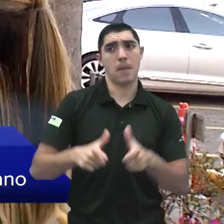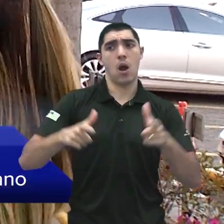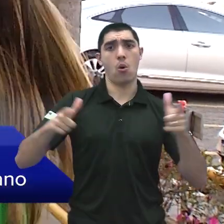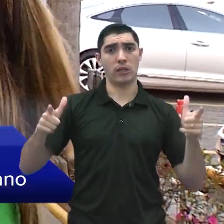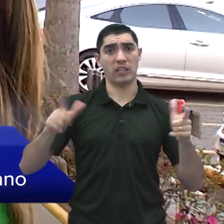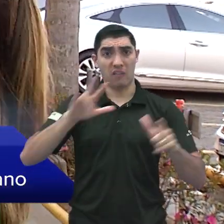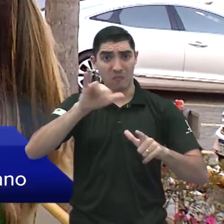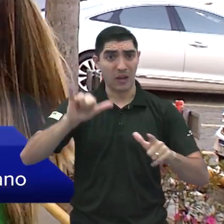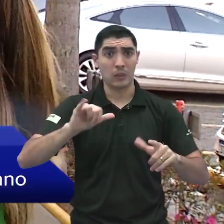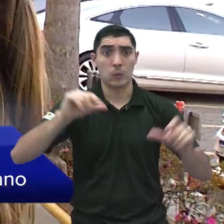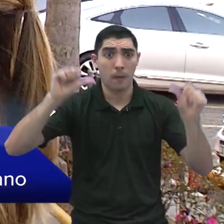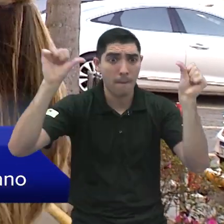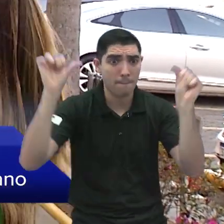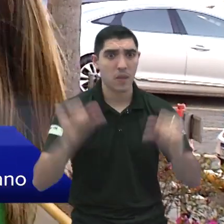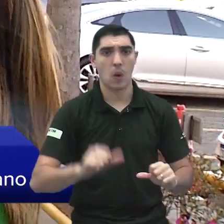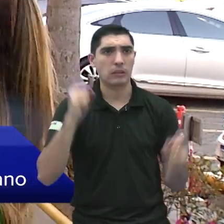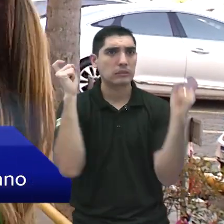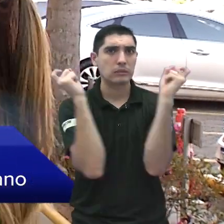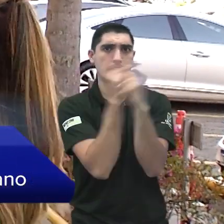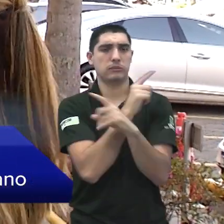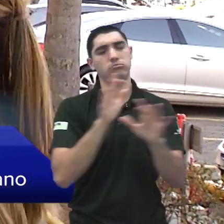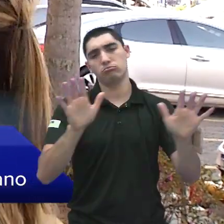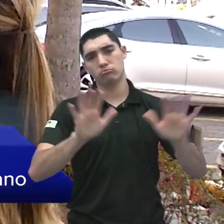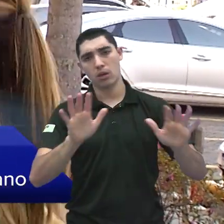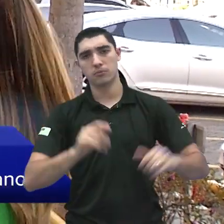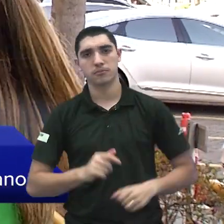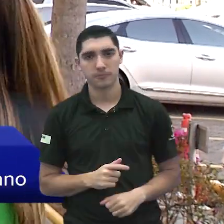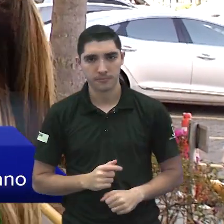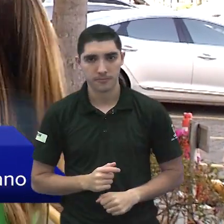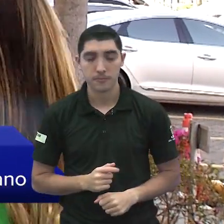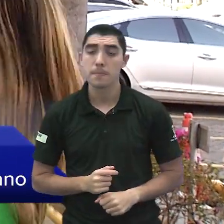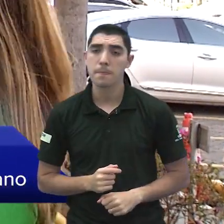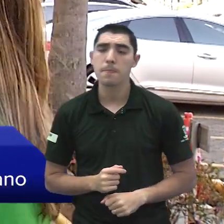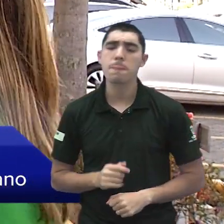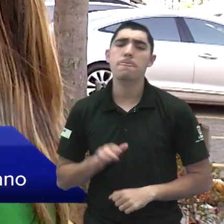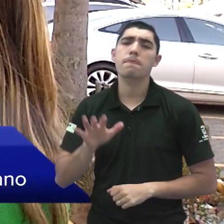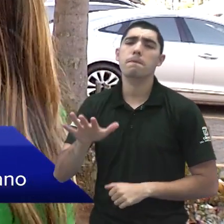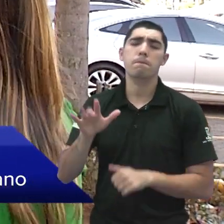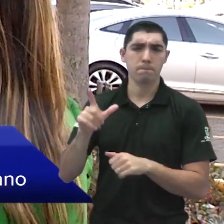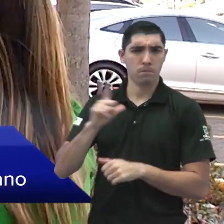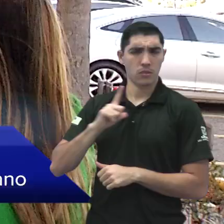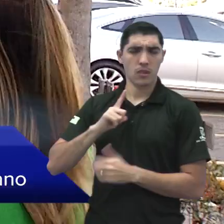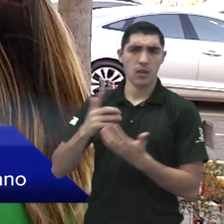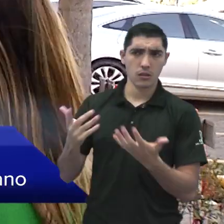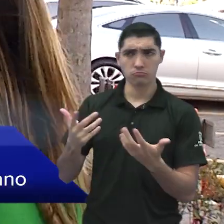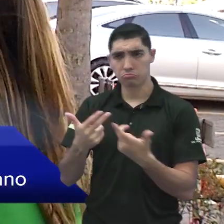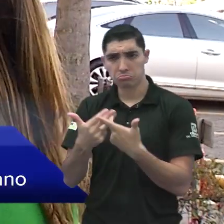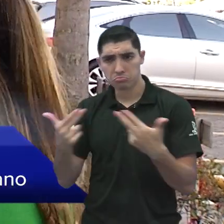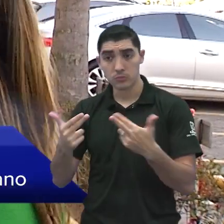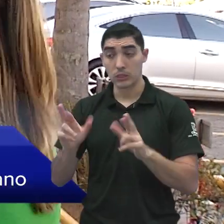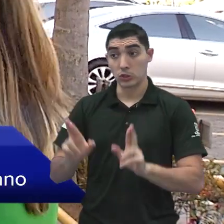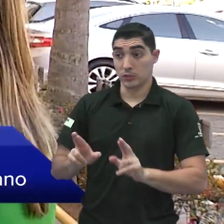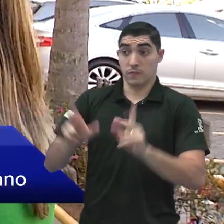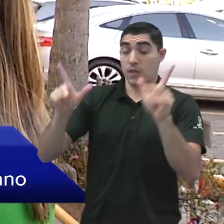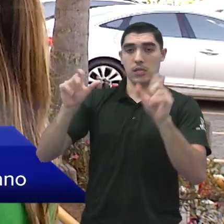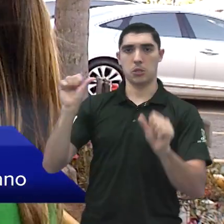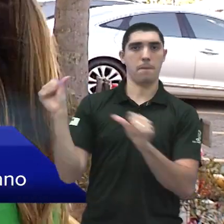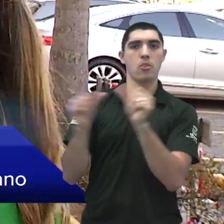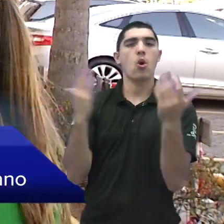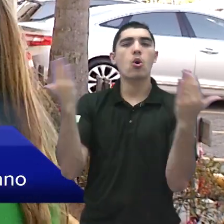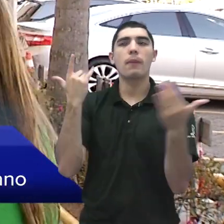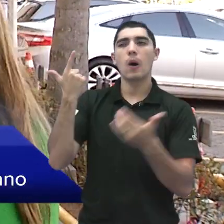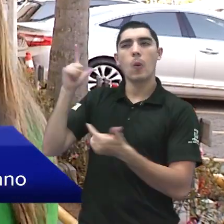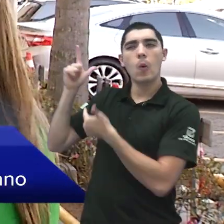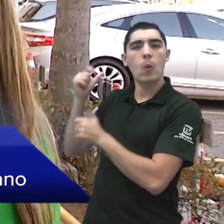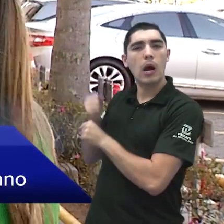maneira geral, os impactos não devem ser tão significativos no clima aqui da região. E existe alguma mudança atípica em relação